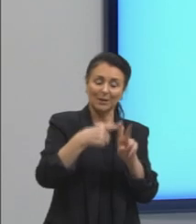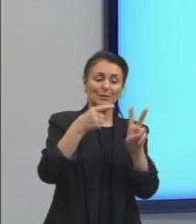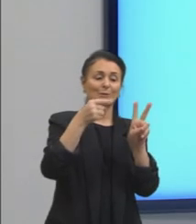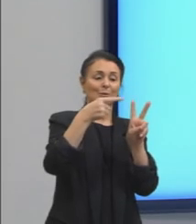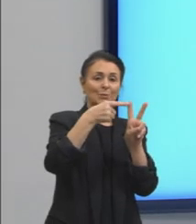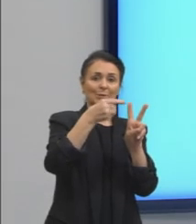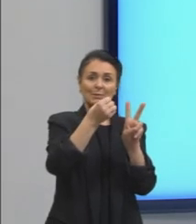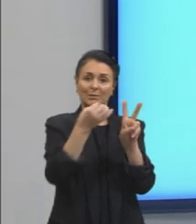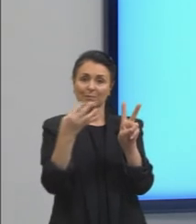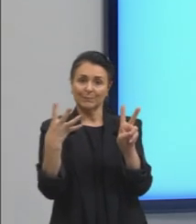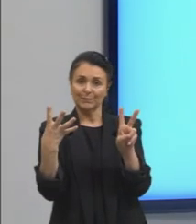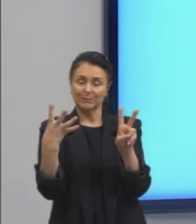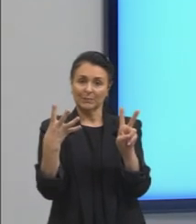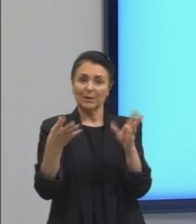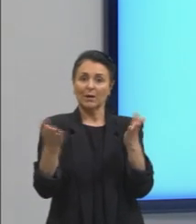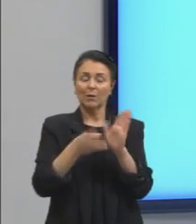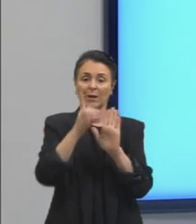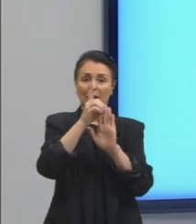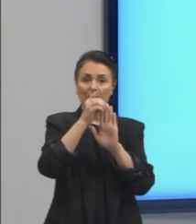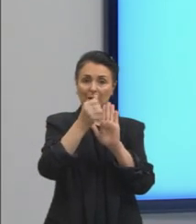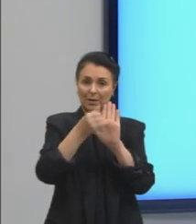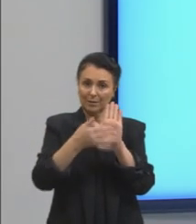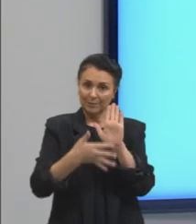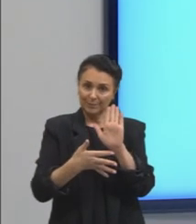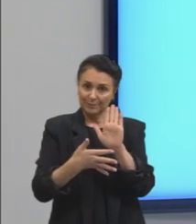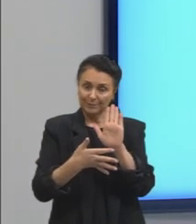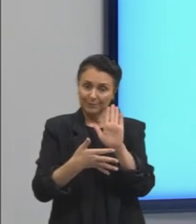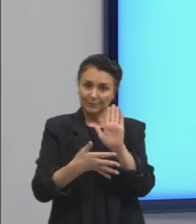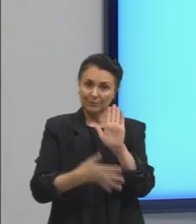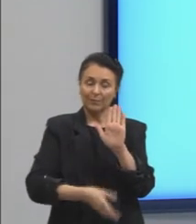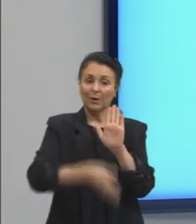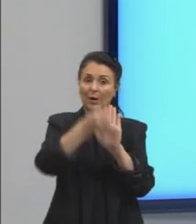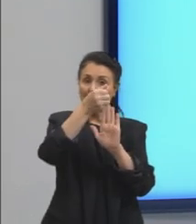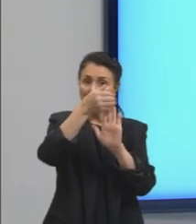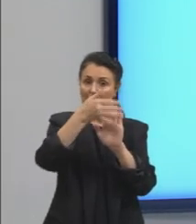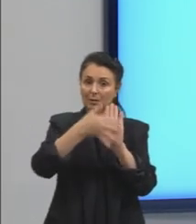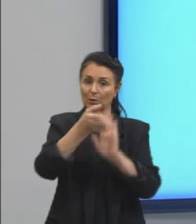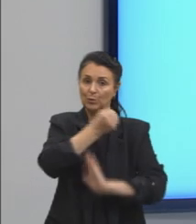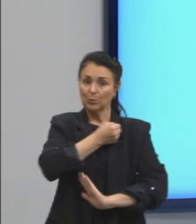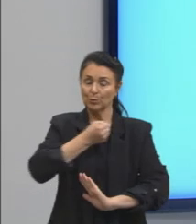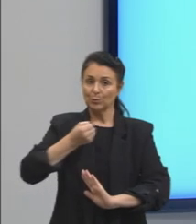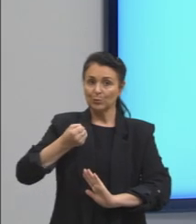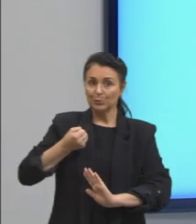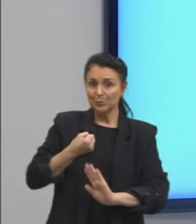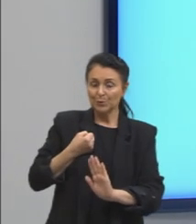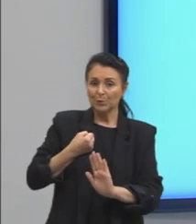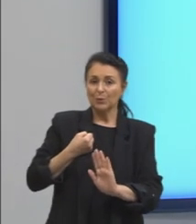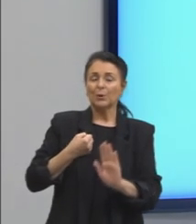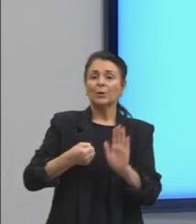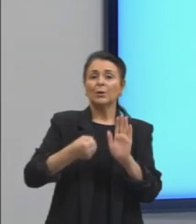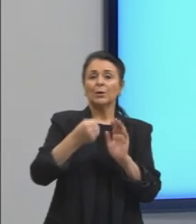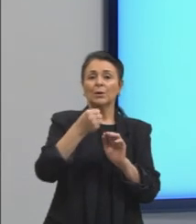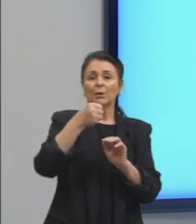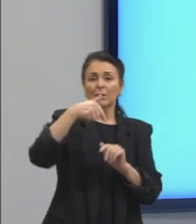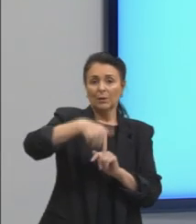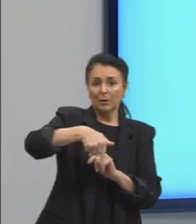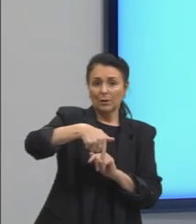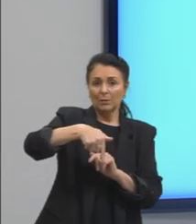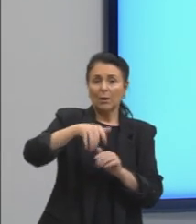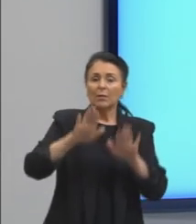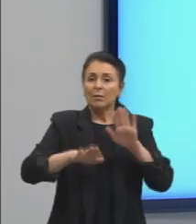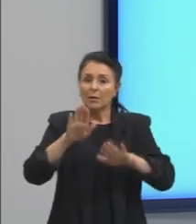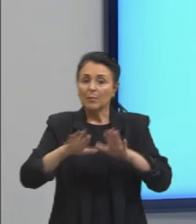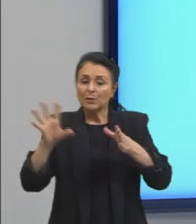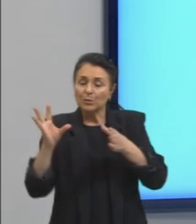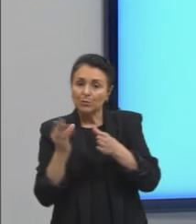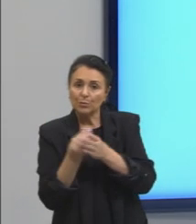é sobre a definição a definição dos números reais Depende das definições dos